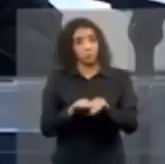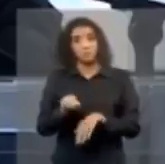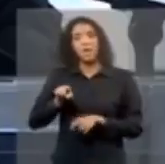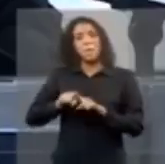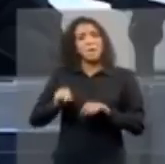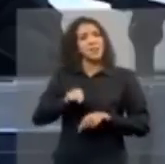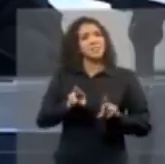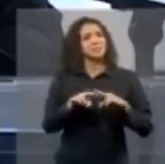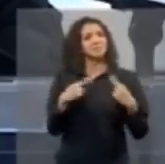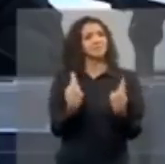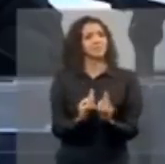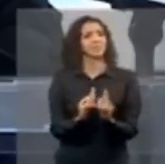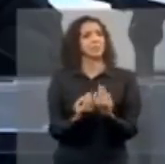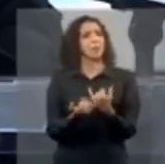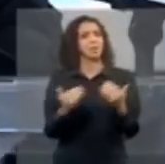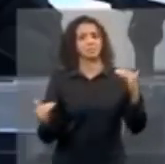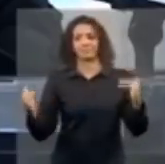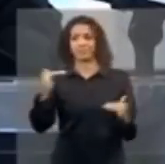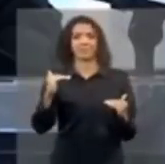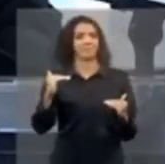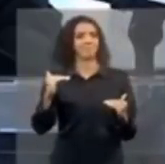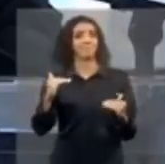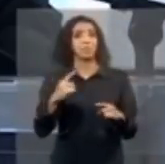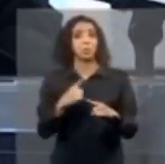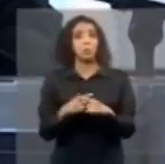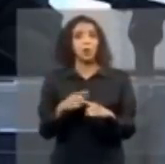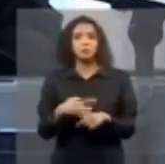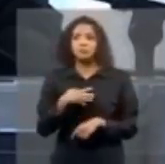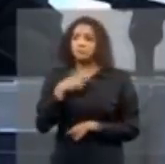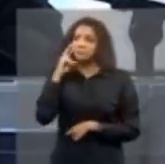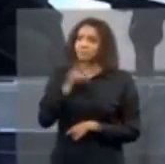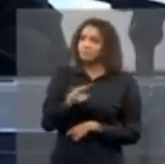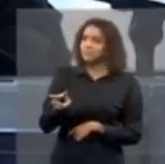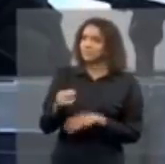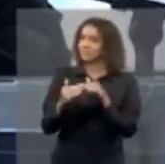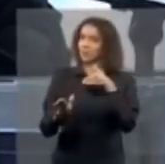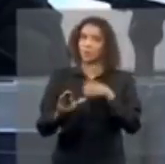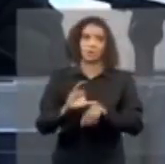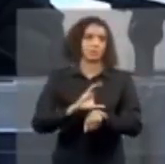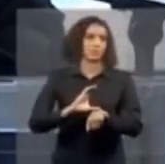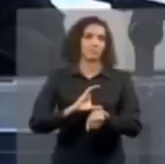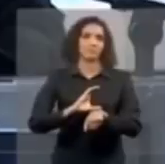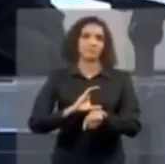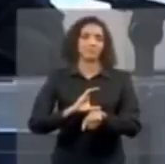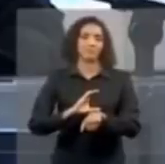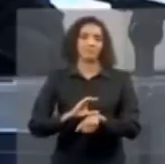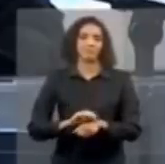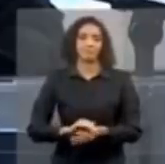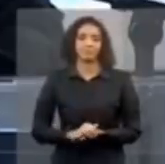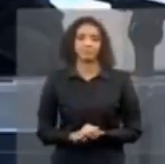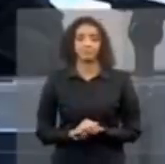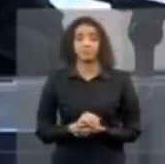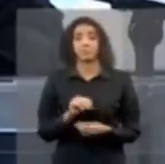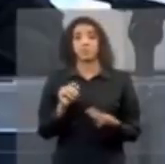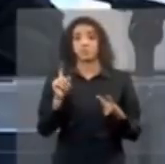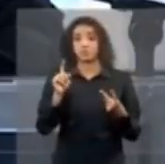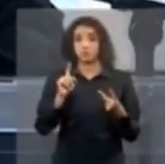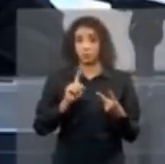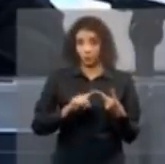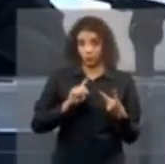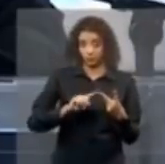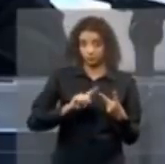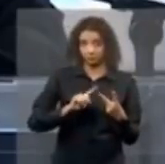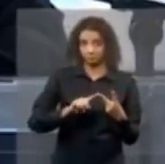é parcial. A própria maneira pela qual está sendo conduzida viola a Constituição. Segunda